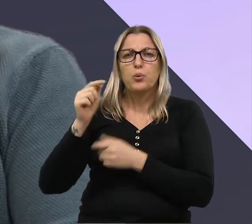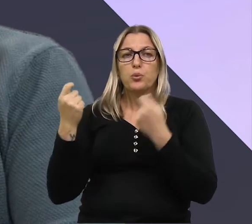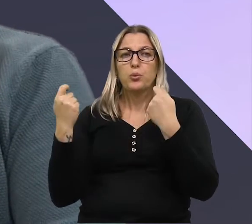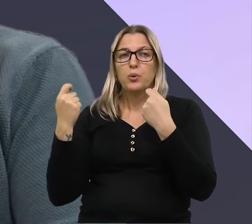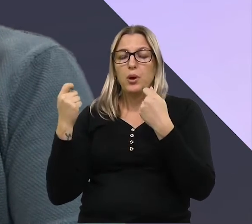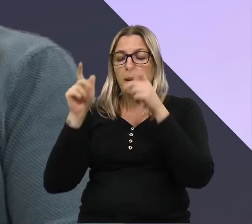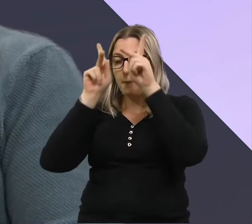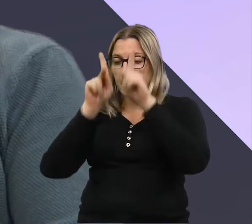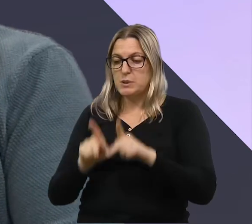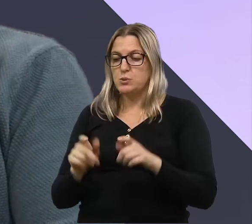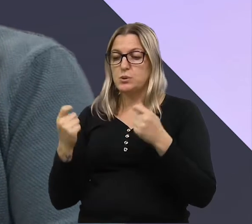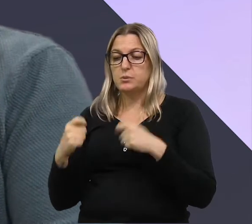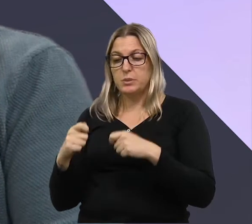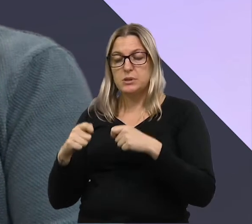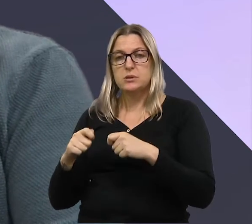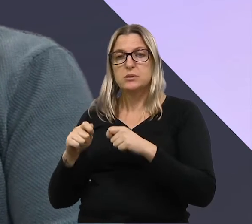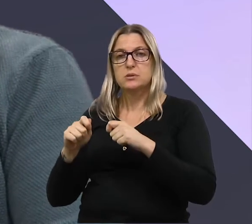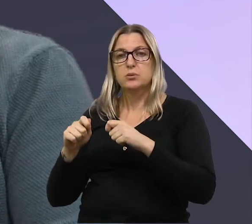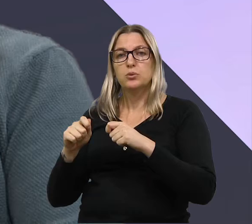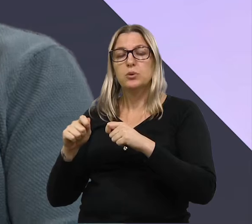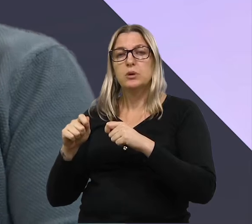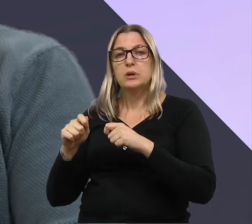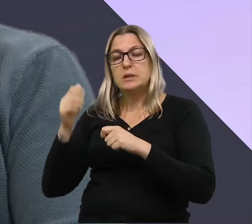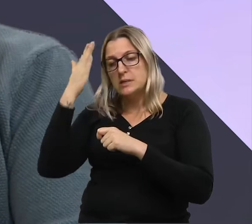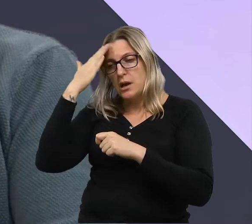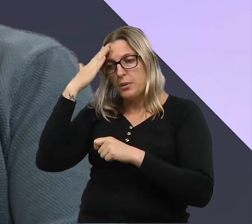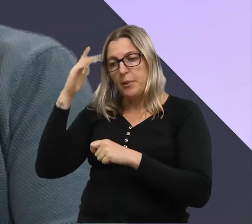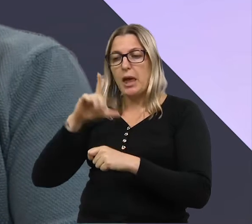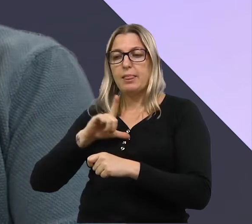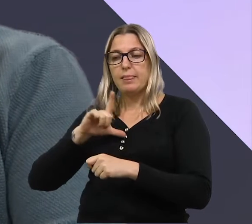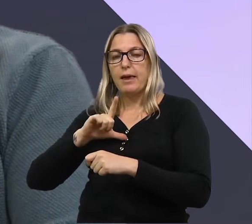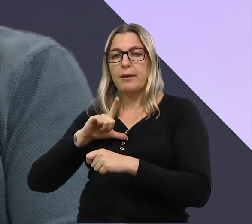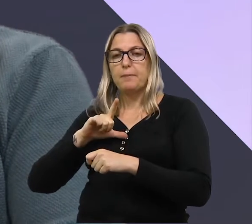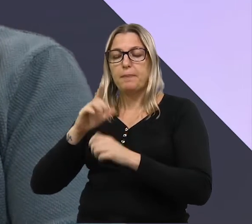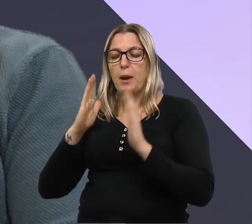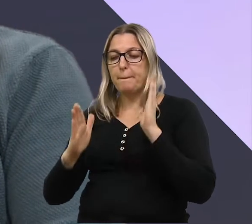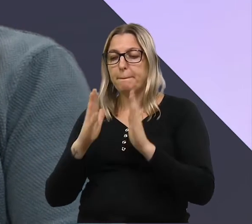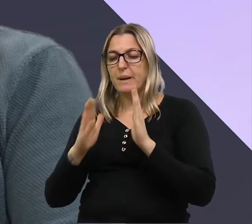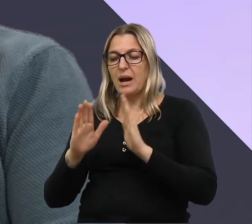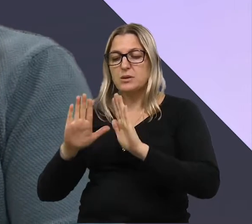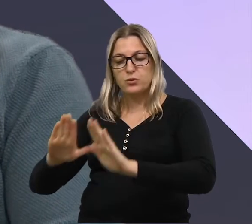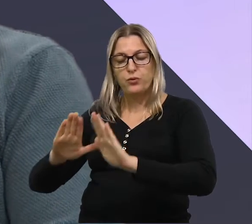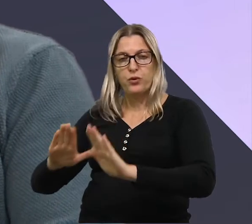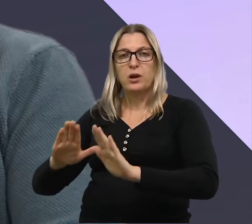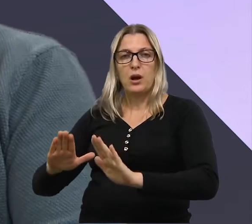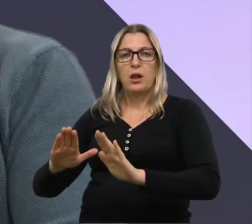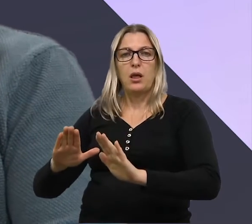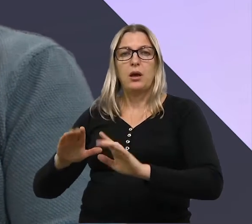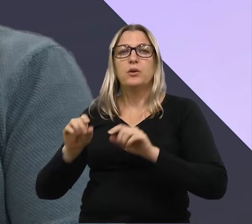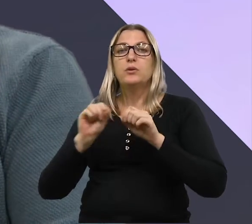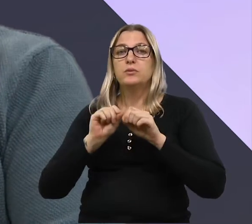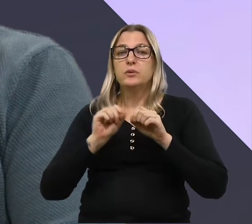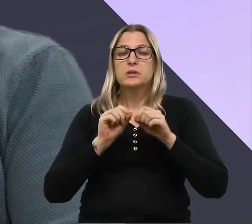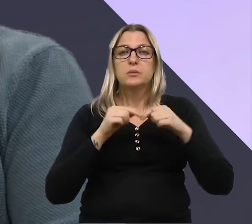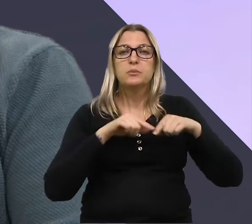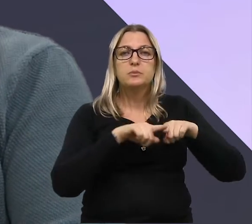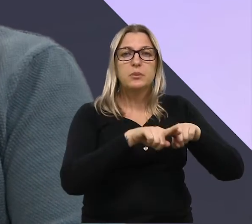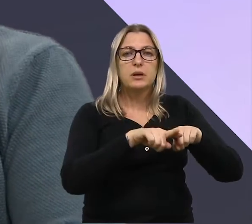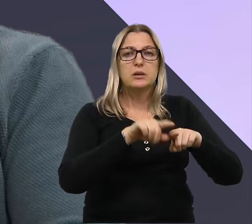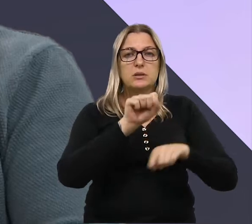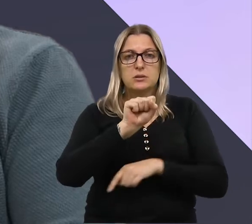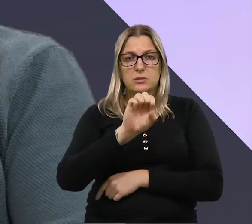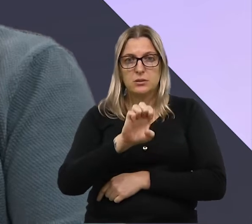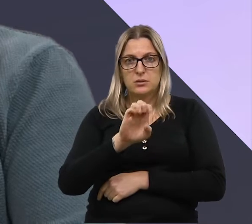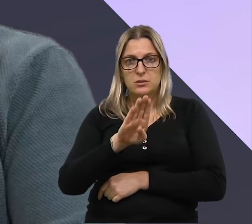lá dentro e a sabe que ela tem um tempo determinado para ficar lá para isso nós estamos fazendo uma parceria com Sebrae para nós darmos cursos de